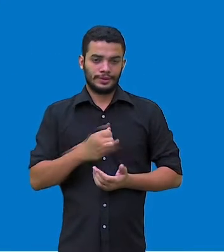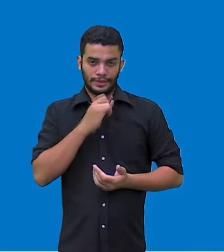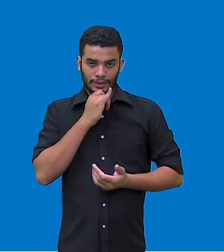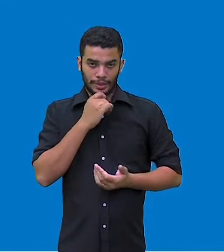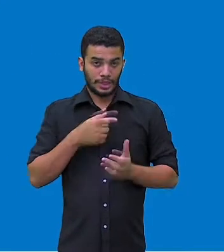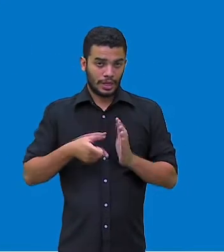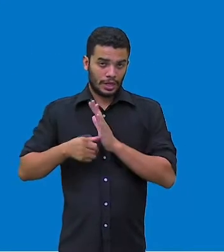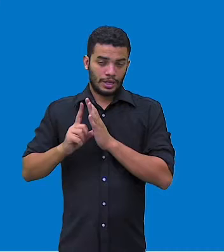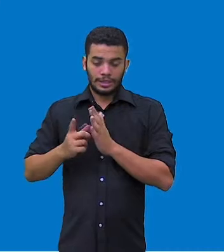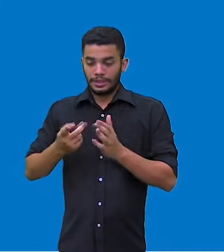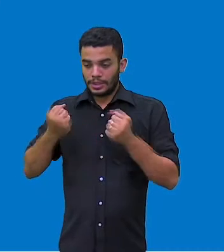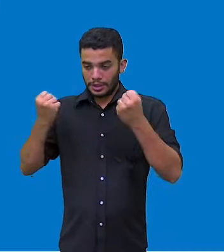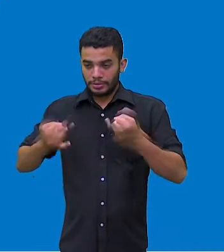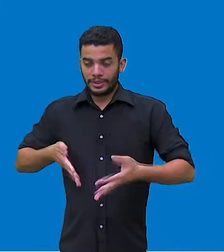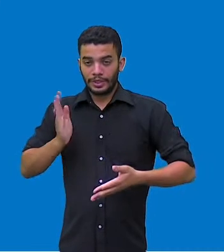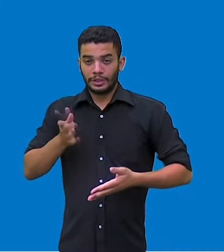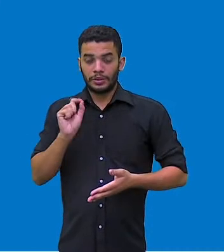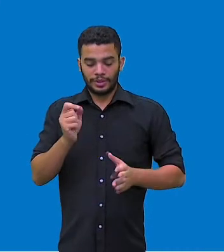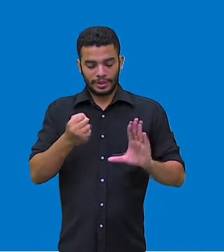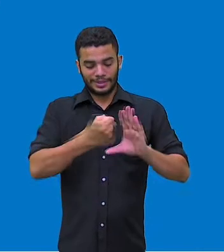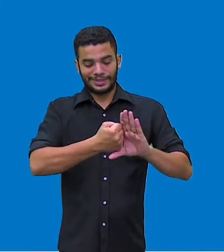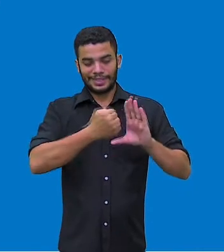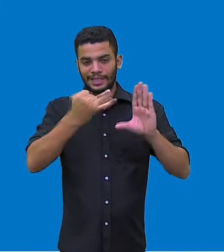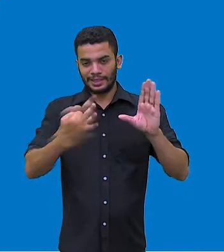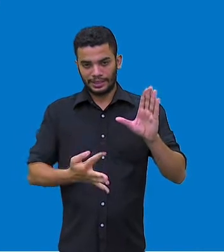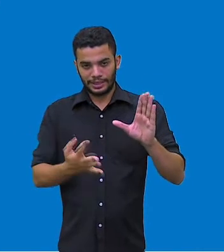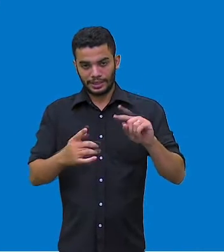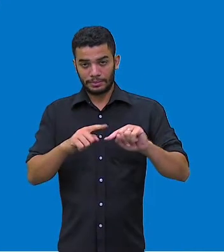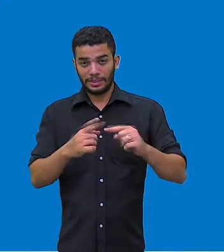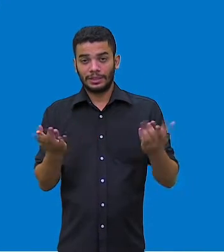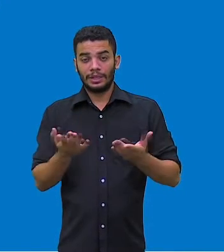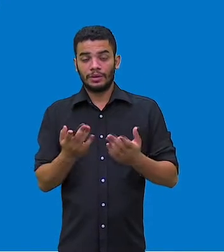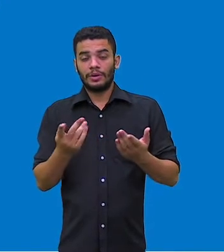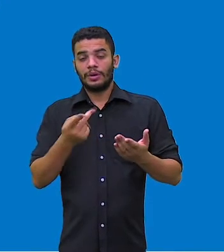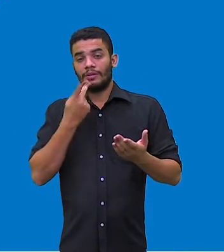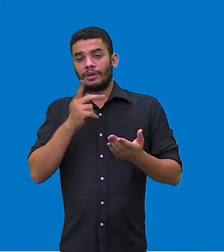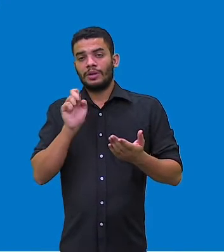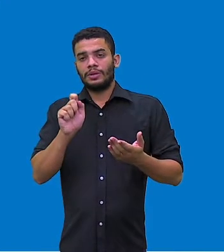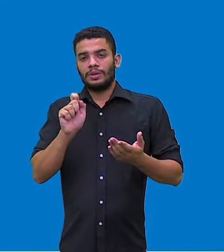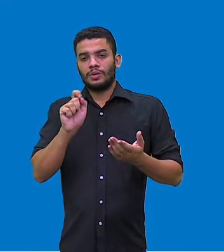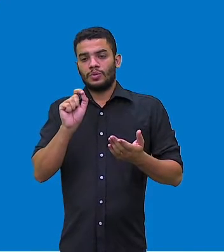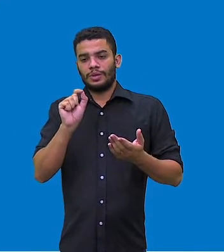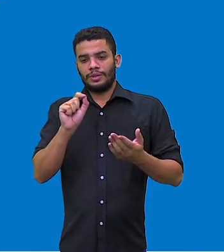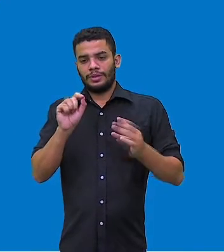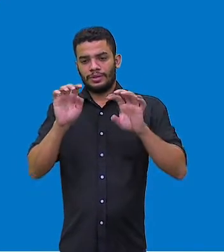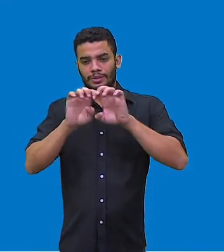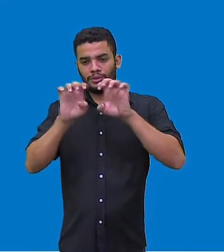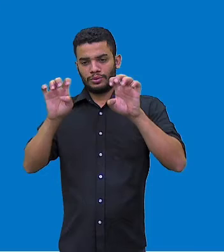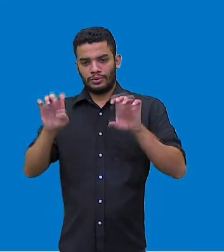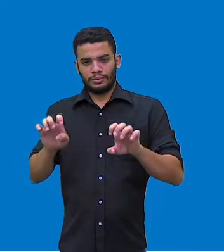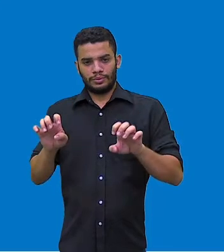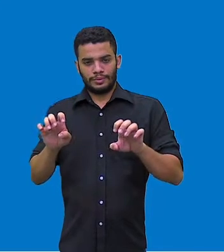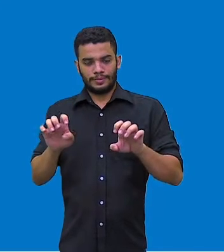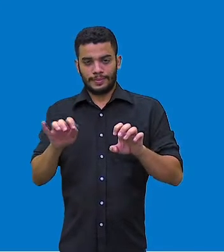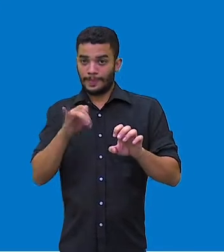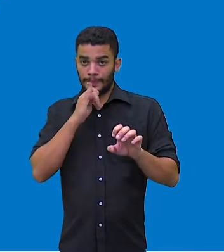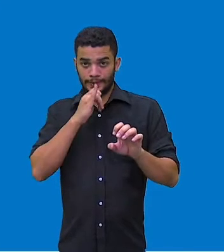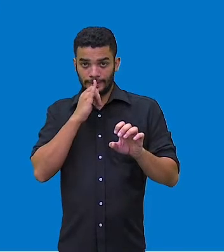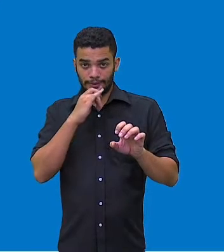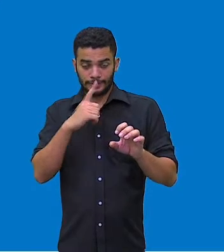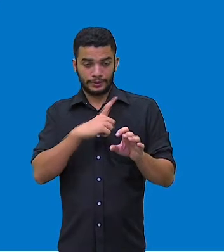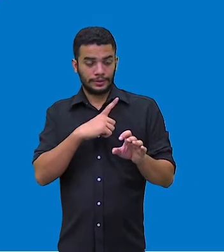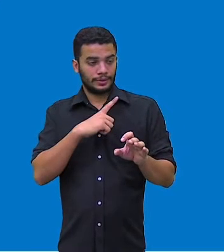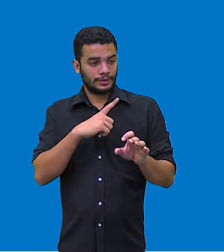características, mas tem uma estrutura aqui que precisa, né, ser observada também. Então ele tem a presença de quê? De um título que é marcante,